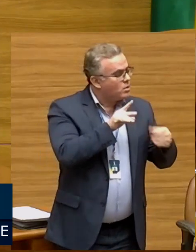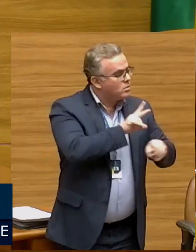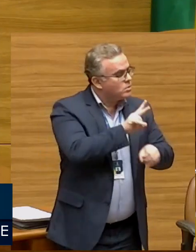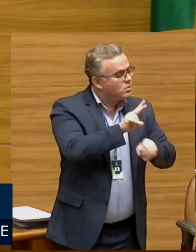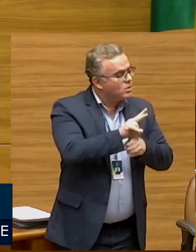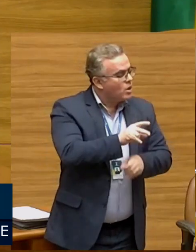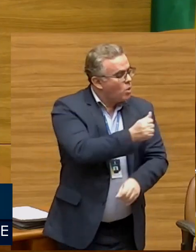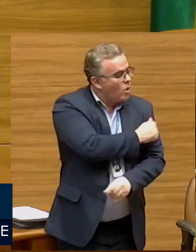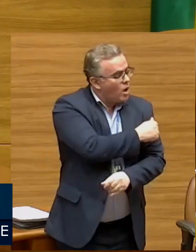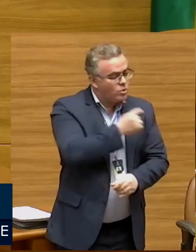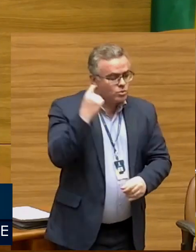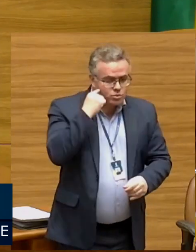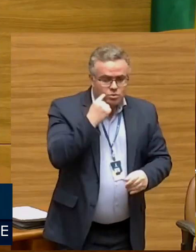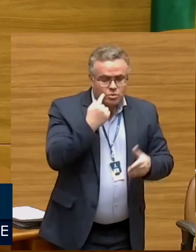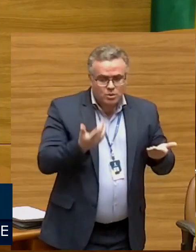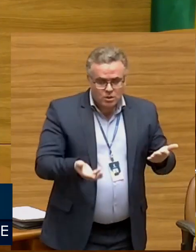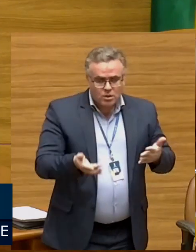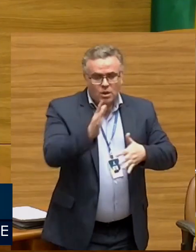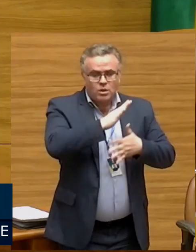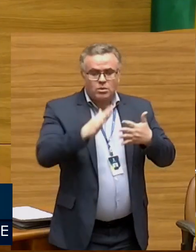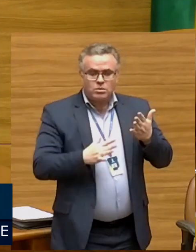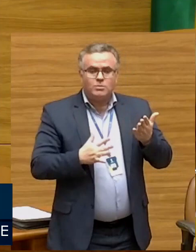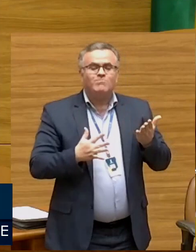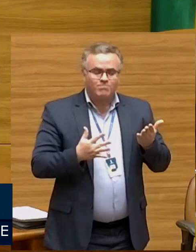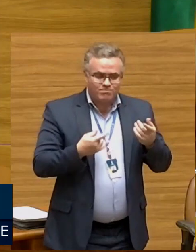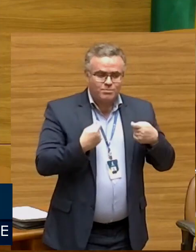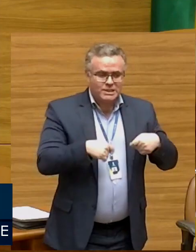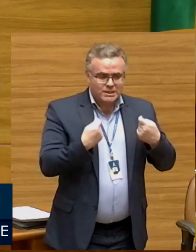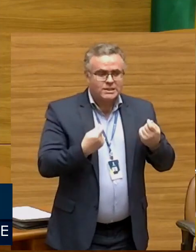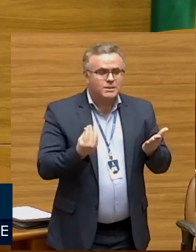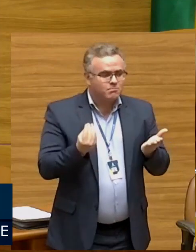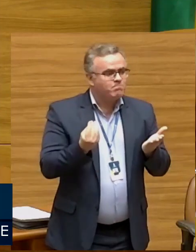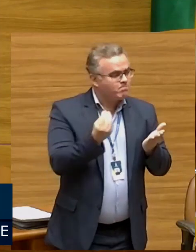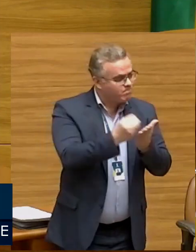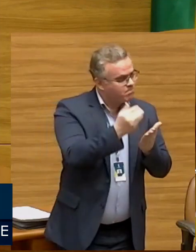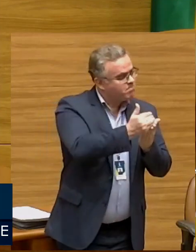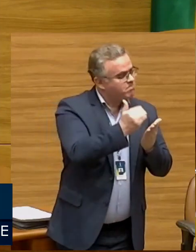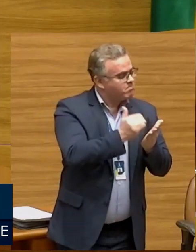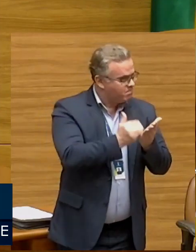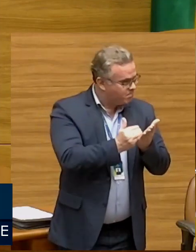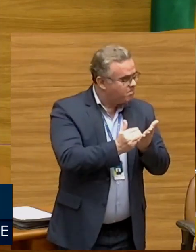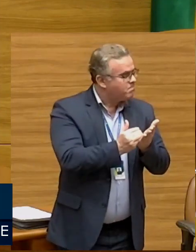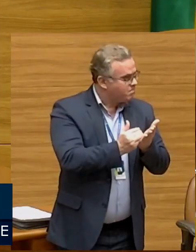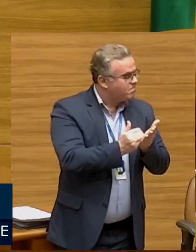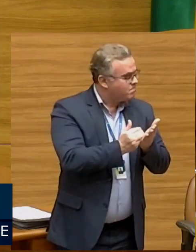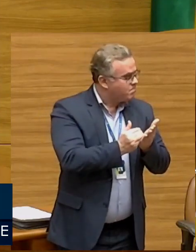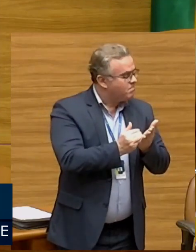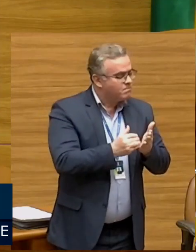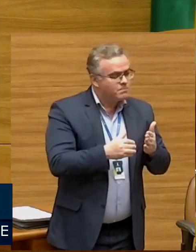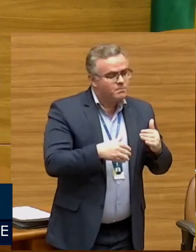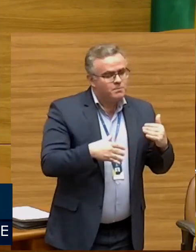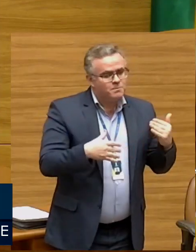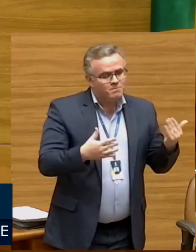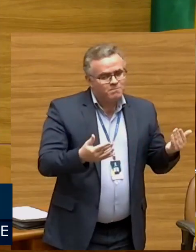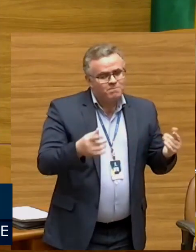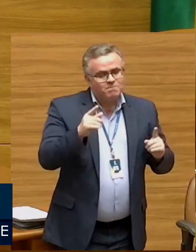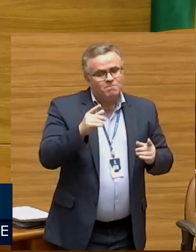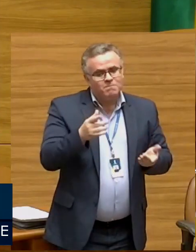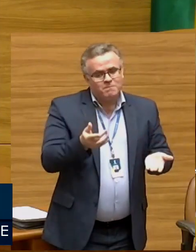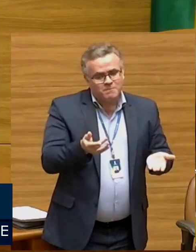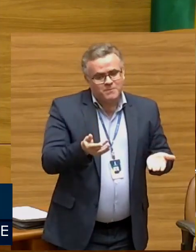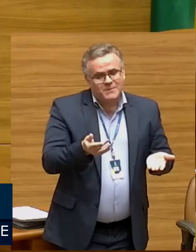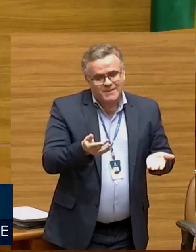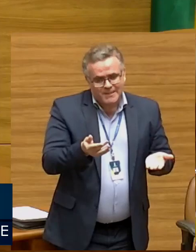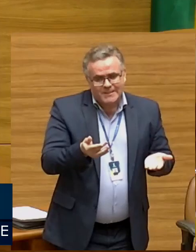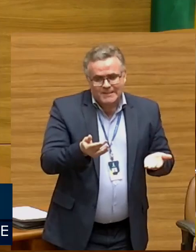aluno surdo a língua brasileira de sinais. E isso acontece? Infelizmente, não, né?